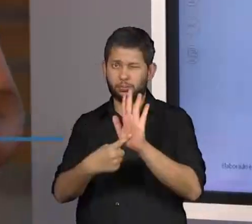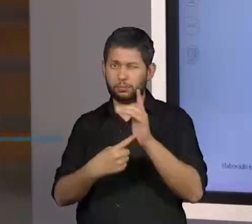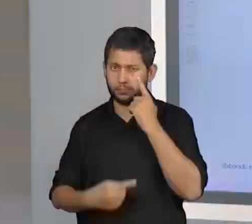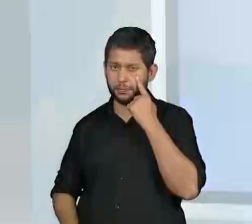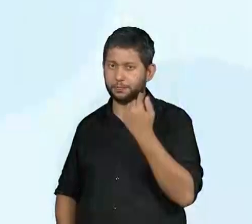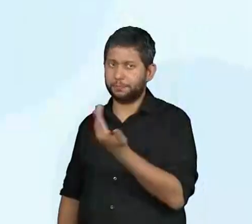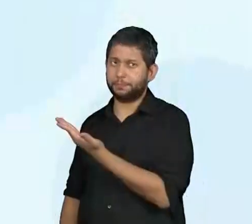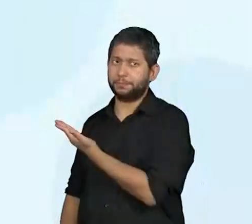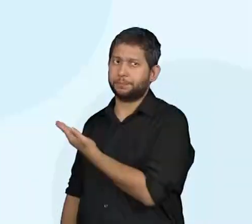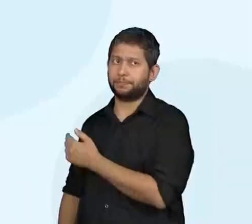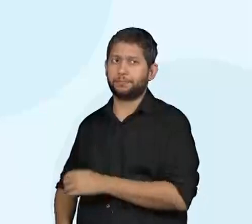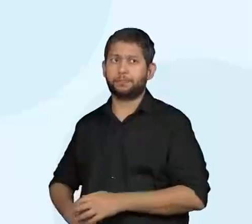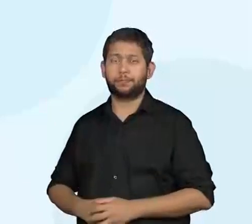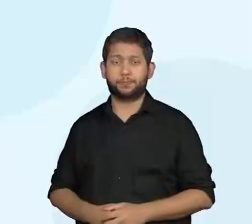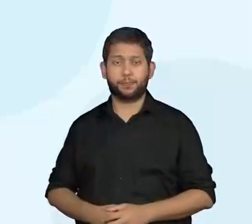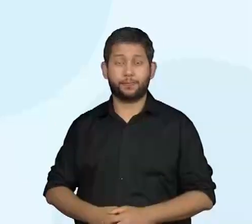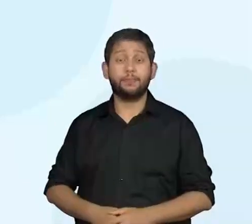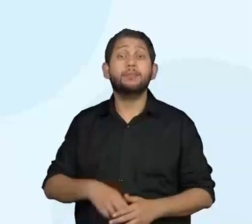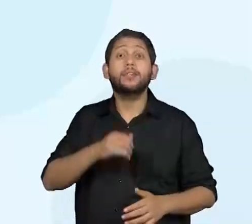tela comigo.